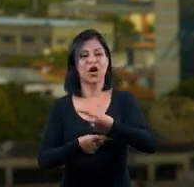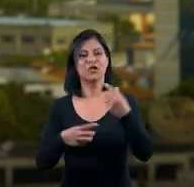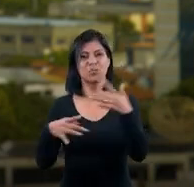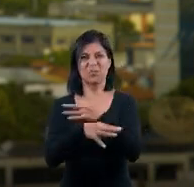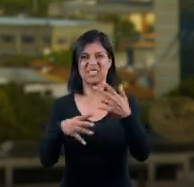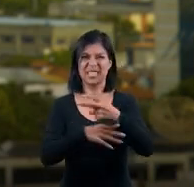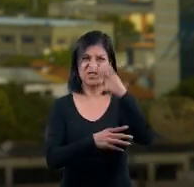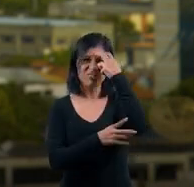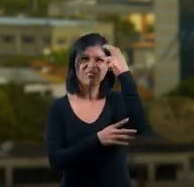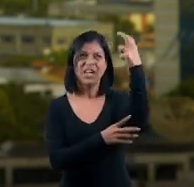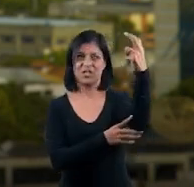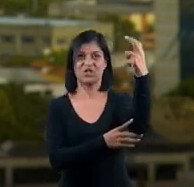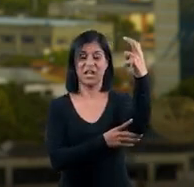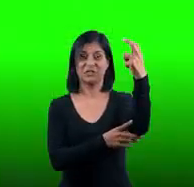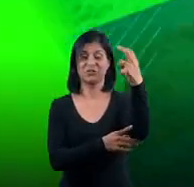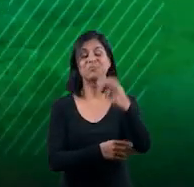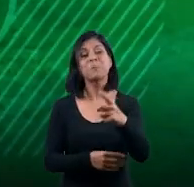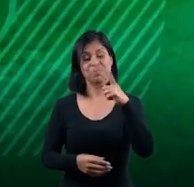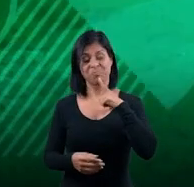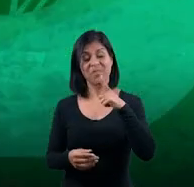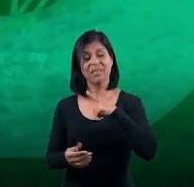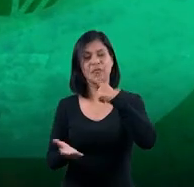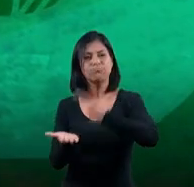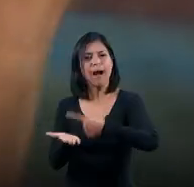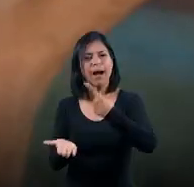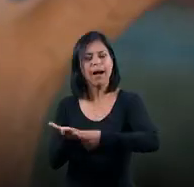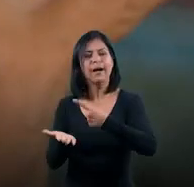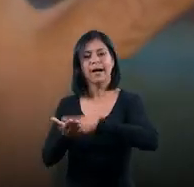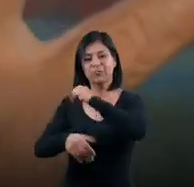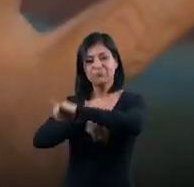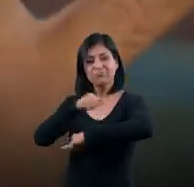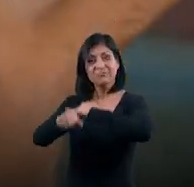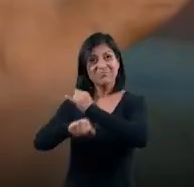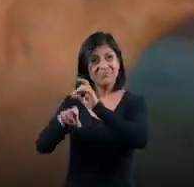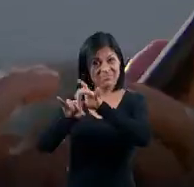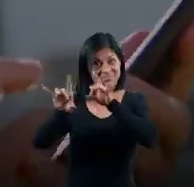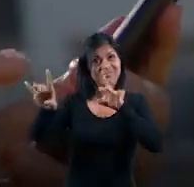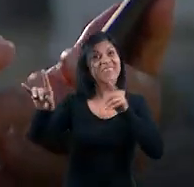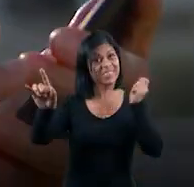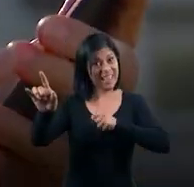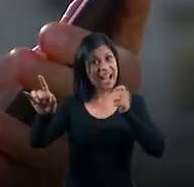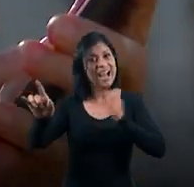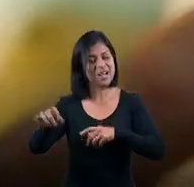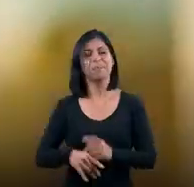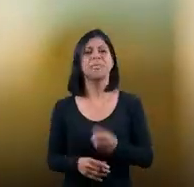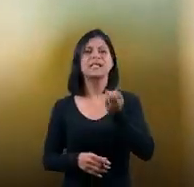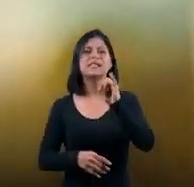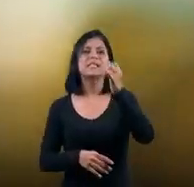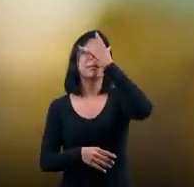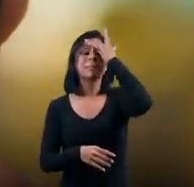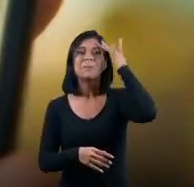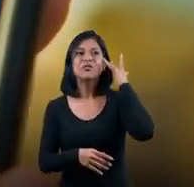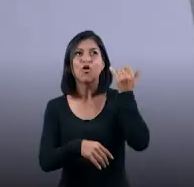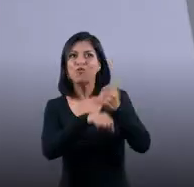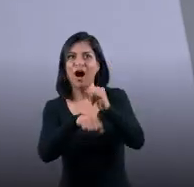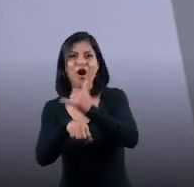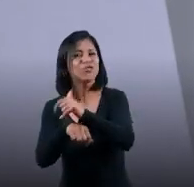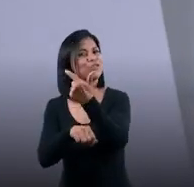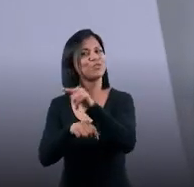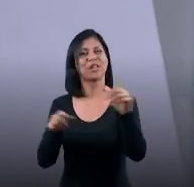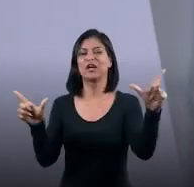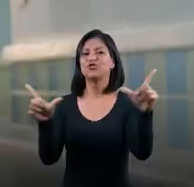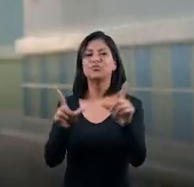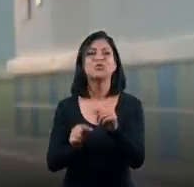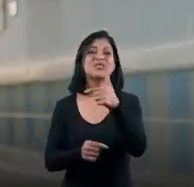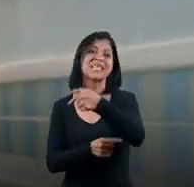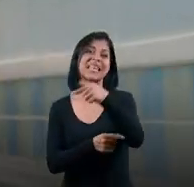torne uma cidade ainda mais inteligente. 23! O agendamento online na saúde já foi uma revolução. As ausências dos